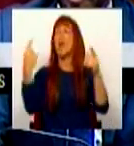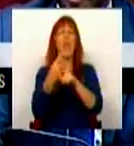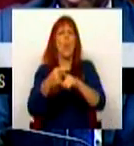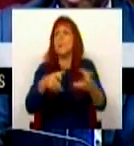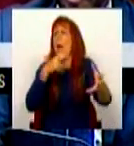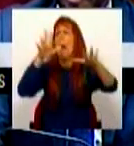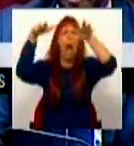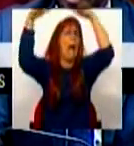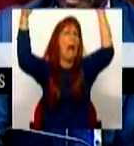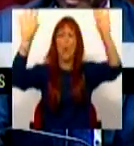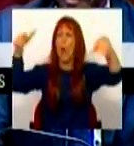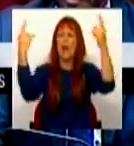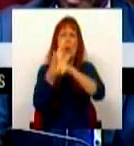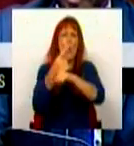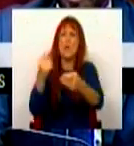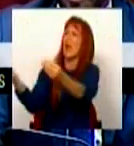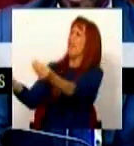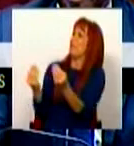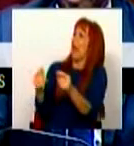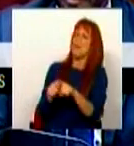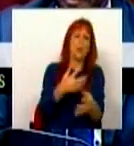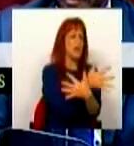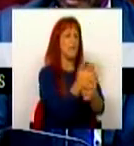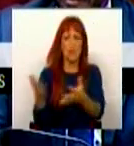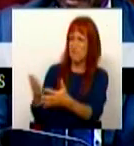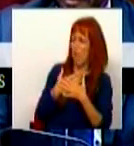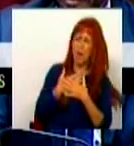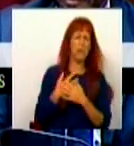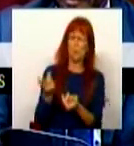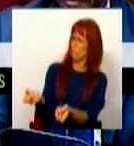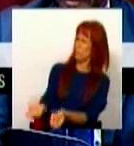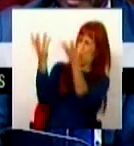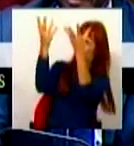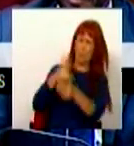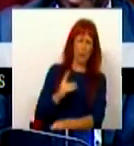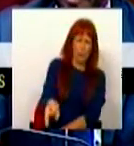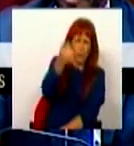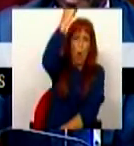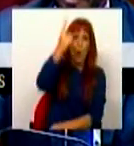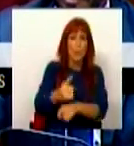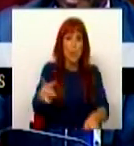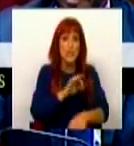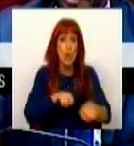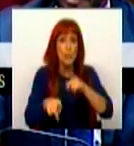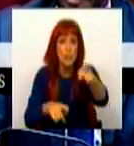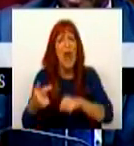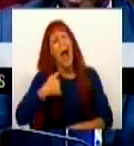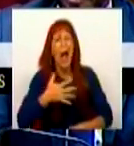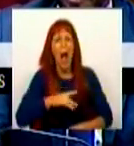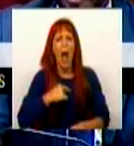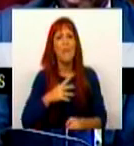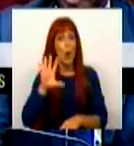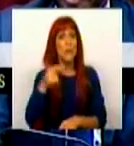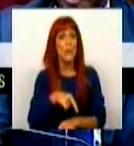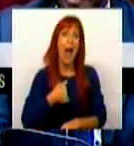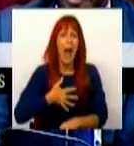alada, que qualquer coisa que nos trouxesse para os infernos não aparecesse em Portugal, porque estes senhores deputados queriam que isso